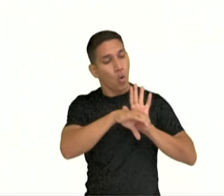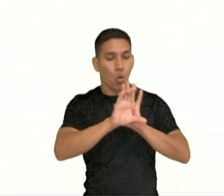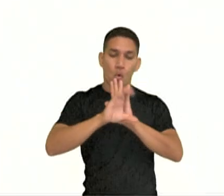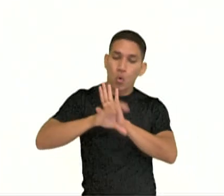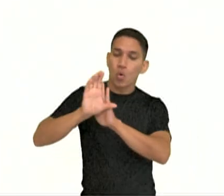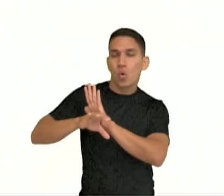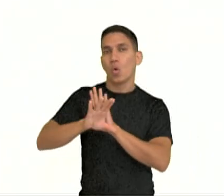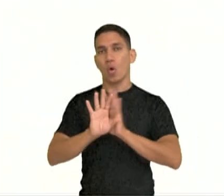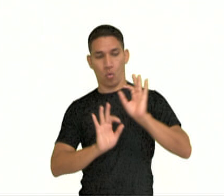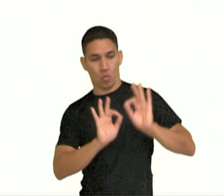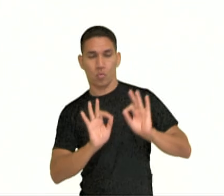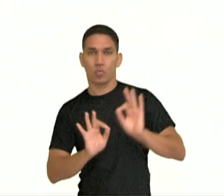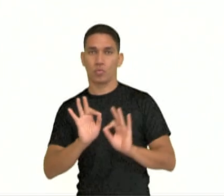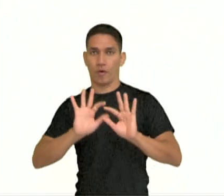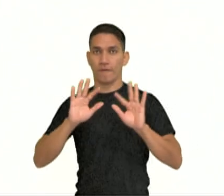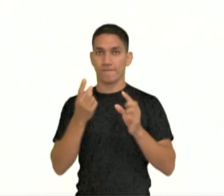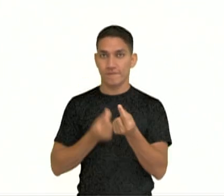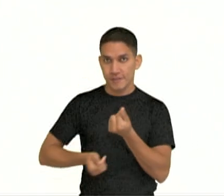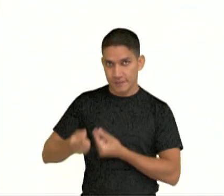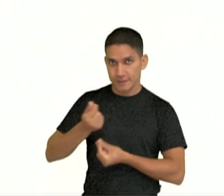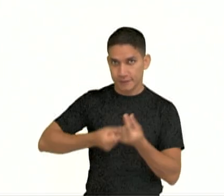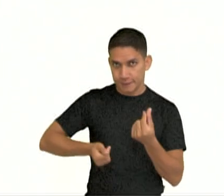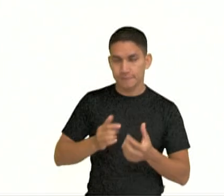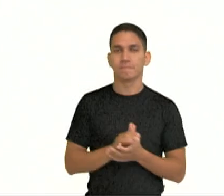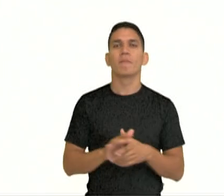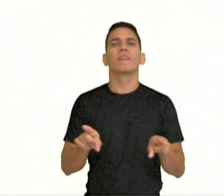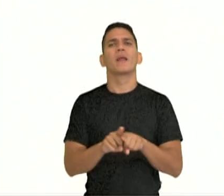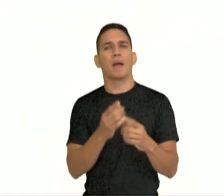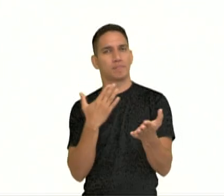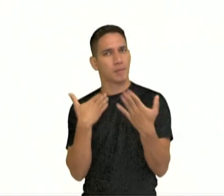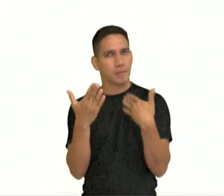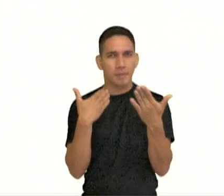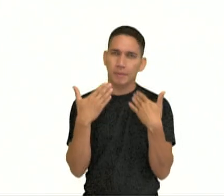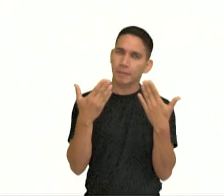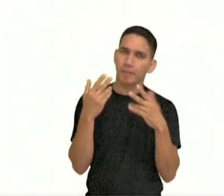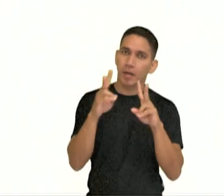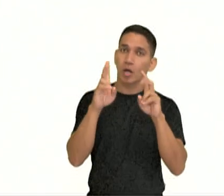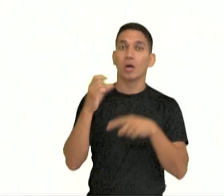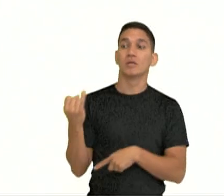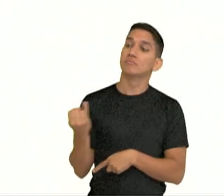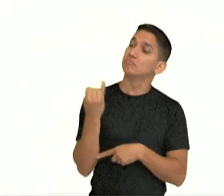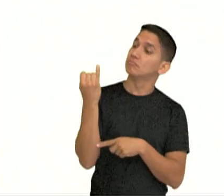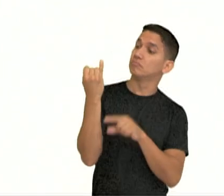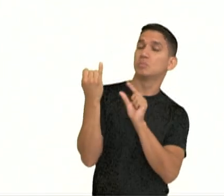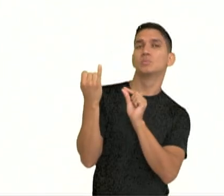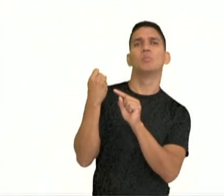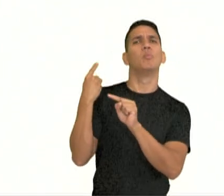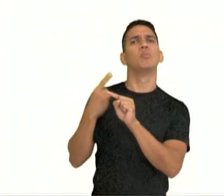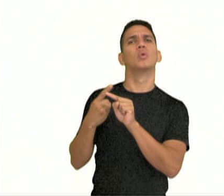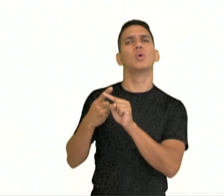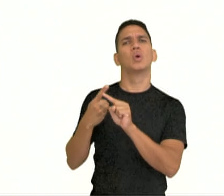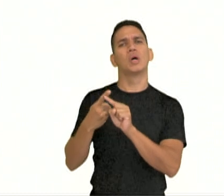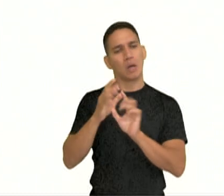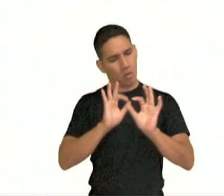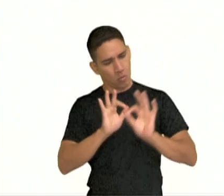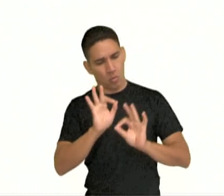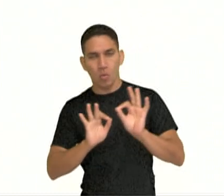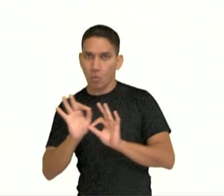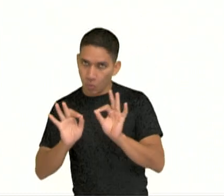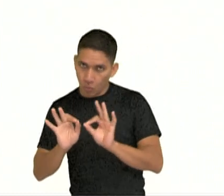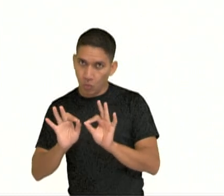de planejamento financeiro. Vamos conversar a importância de se ter um planejamento financeiro,